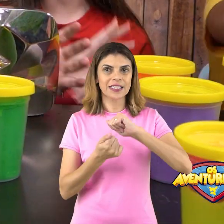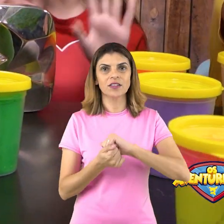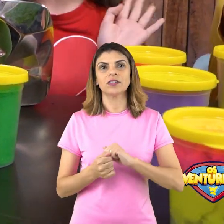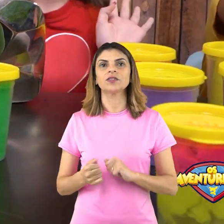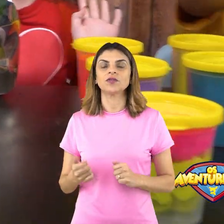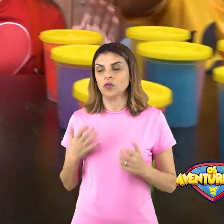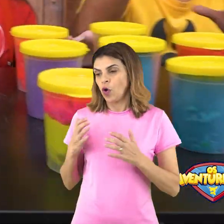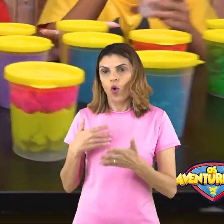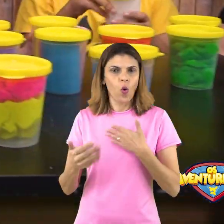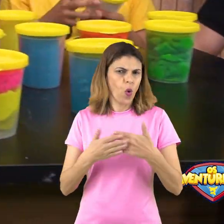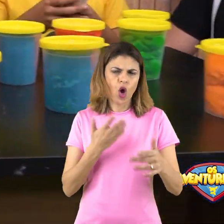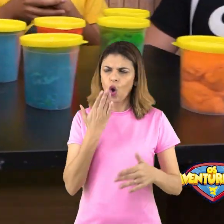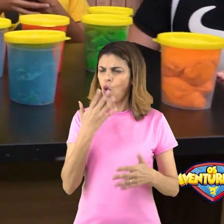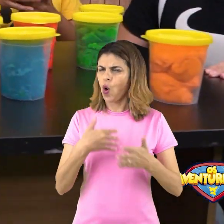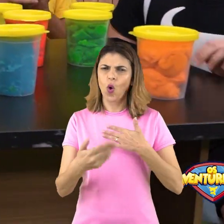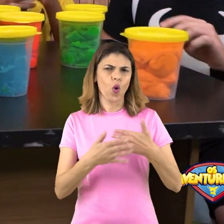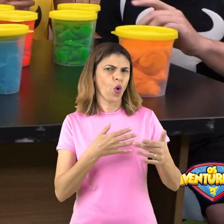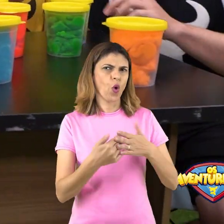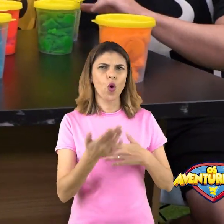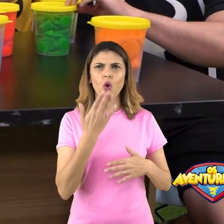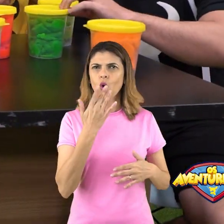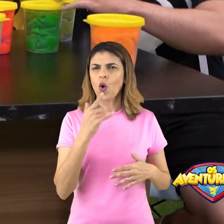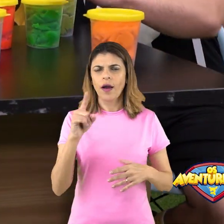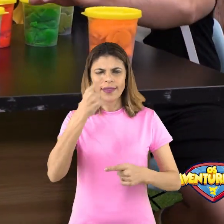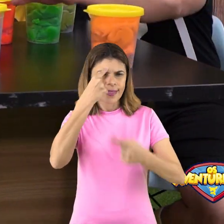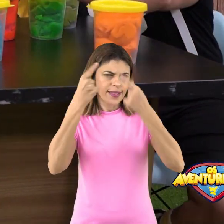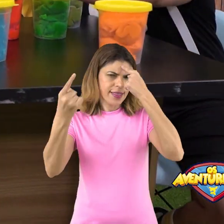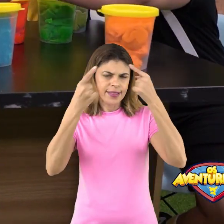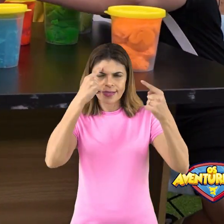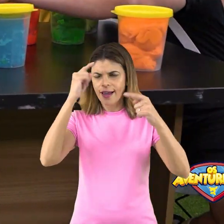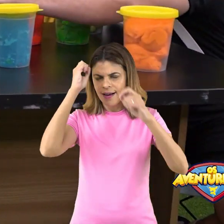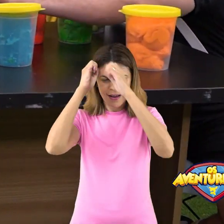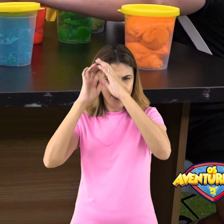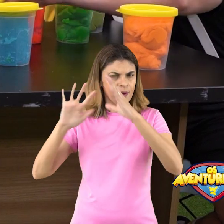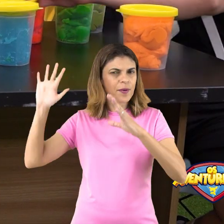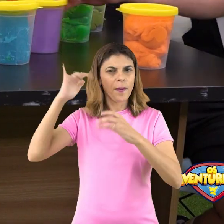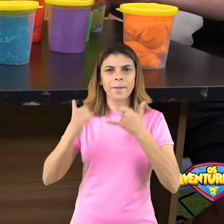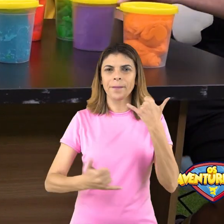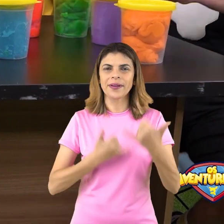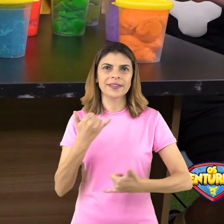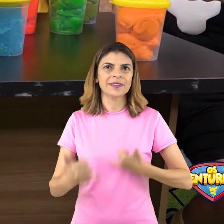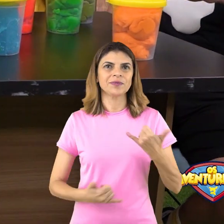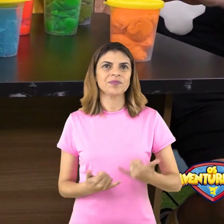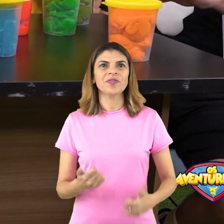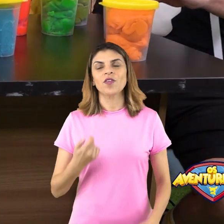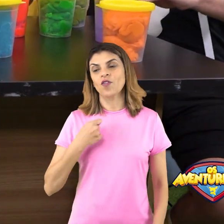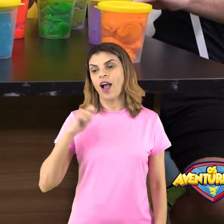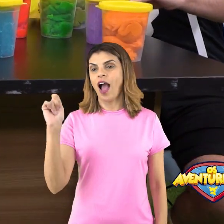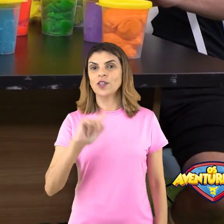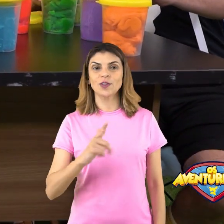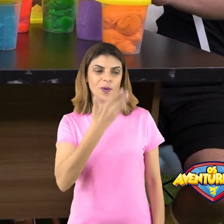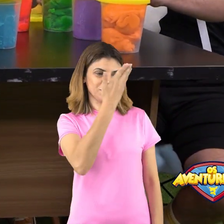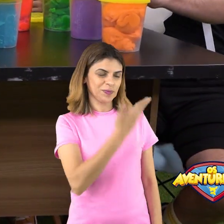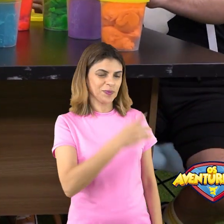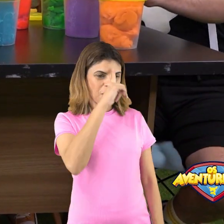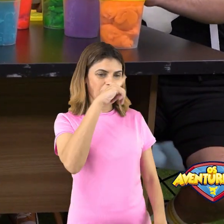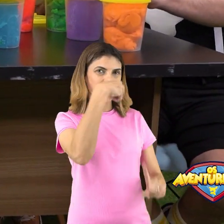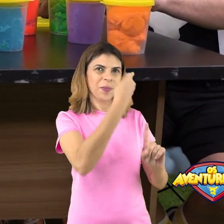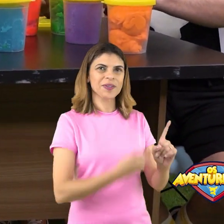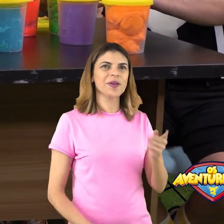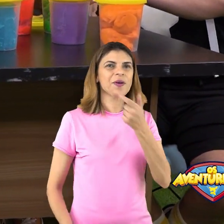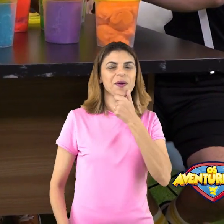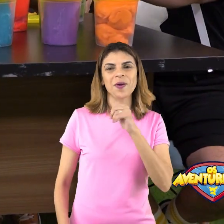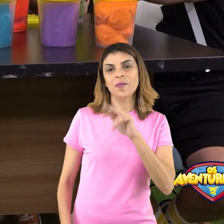minha cor, com qualquer cor, né? Qualquer cor. Usa a criatividade, a imaginação e brinca. Vou usar o azul em homenagem à minha irmã.